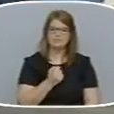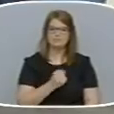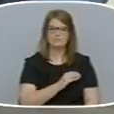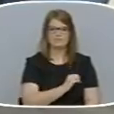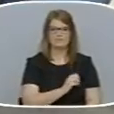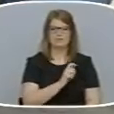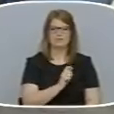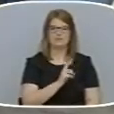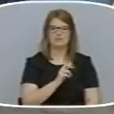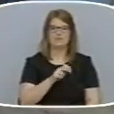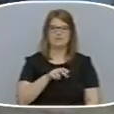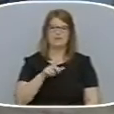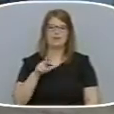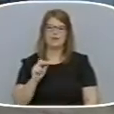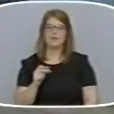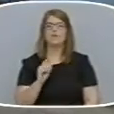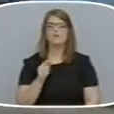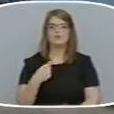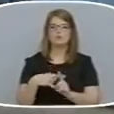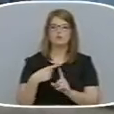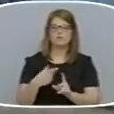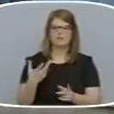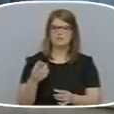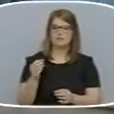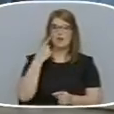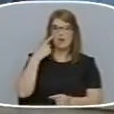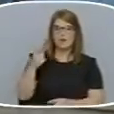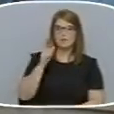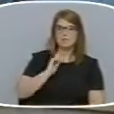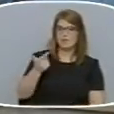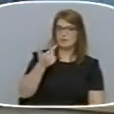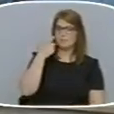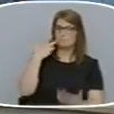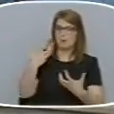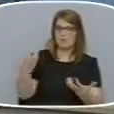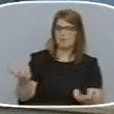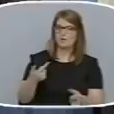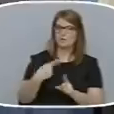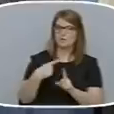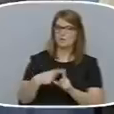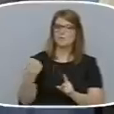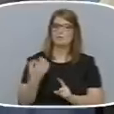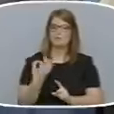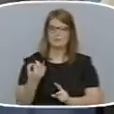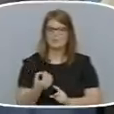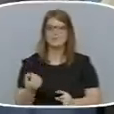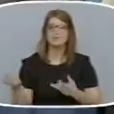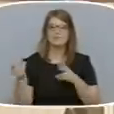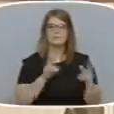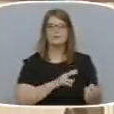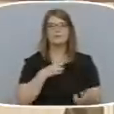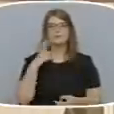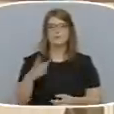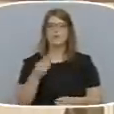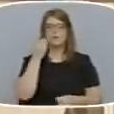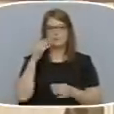Que sucesso foi este, Topo Gigio? Olha, basta dar para a Tânia. Faltam 50 segundos. Basta dar para a Tânia. Tive um enorme sucesso. Foi trazido para Portugal pelas mãos do